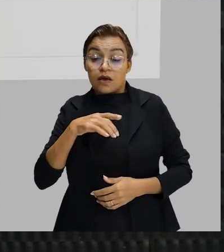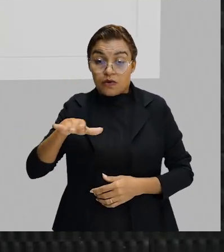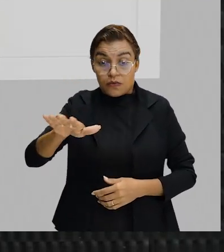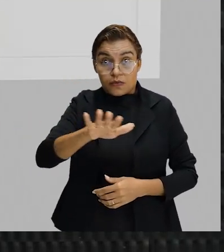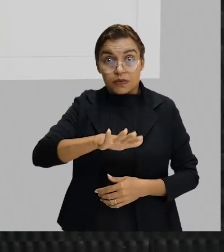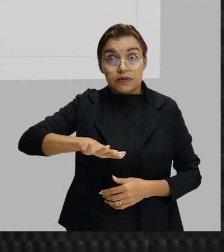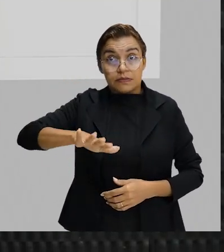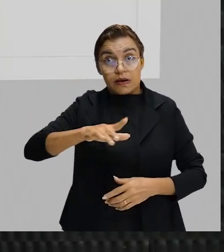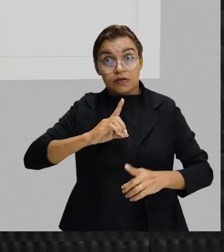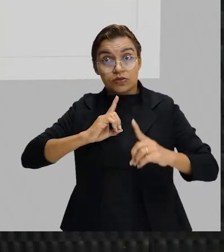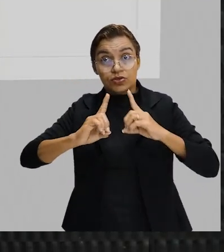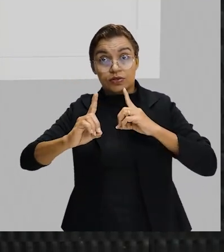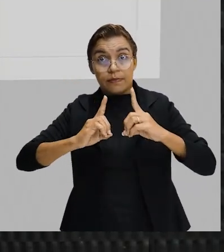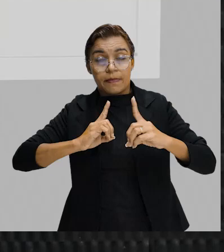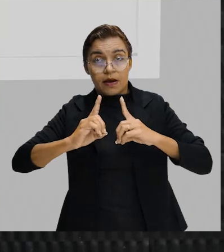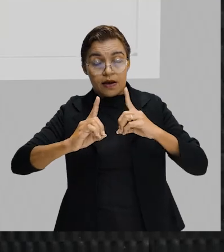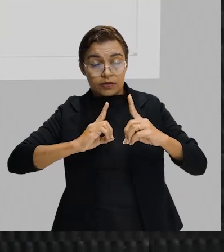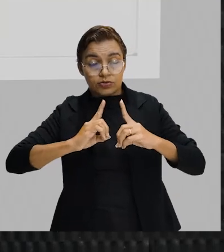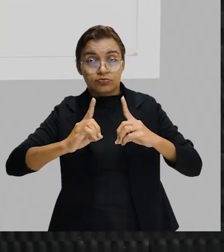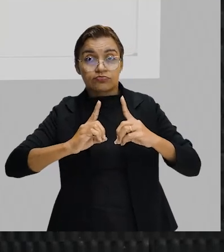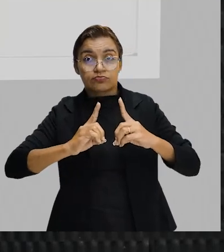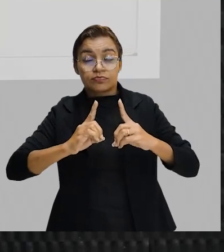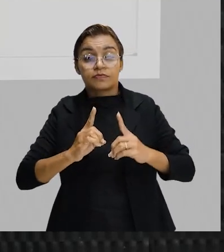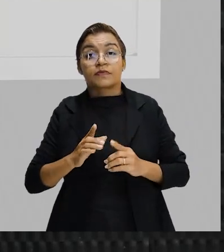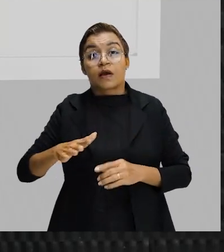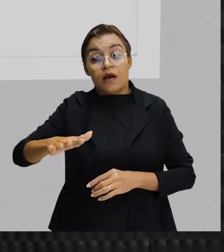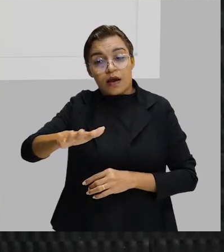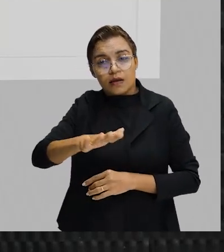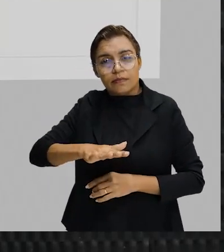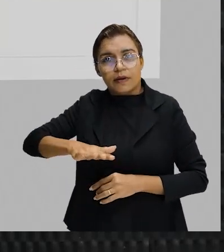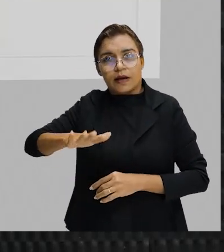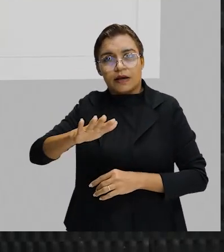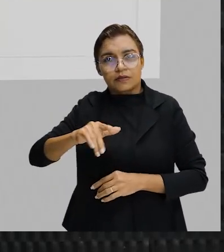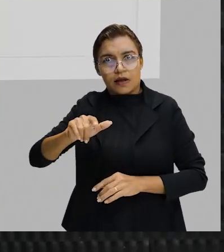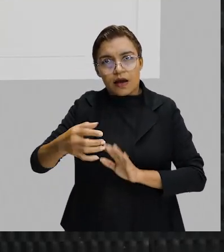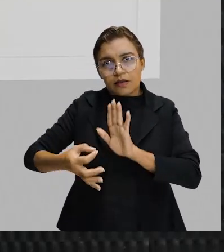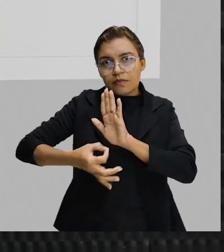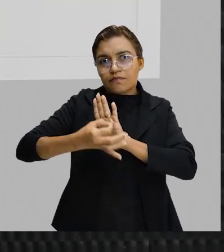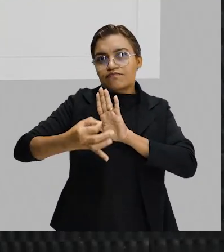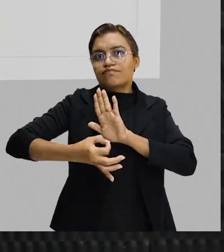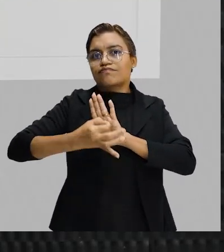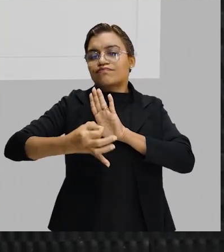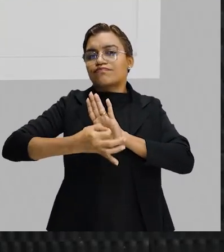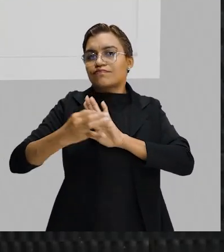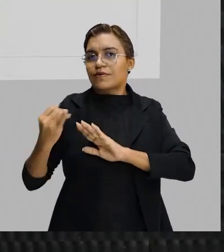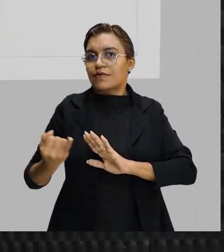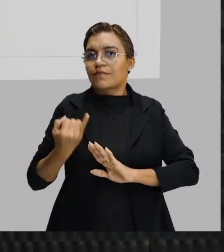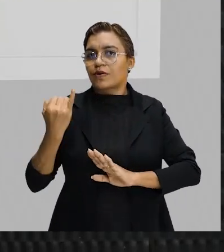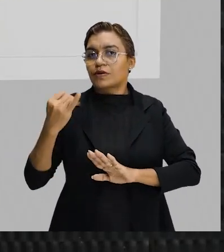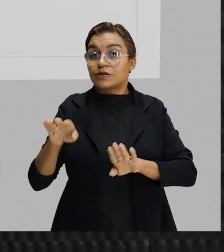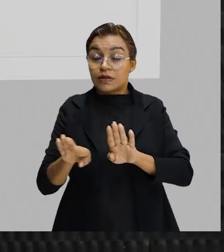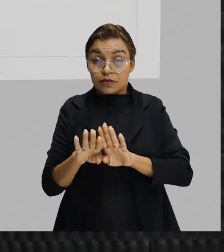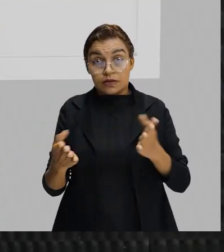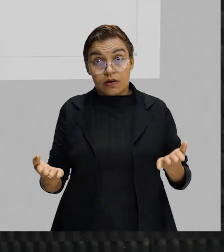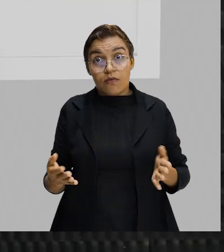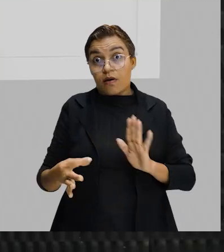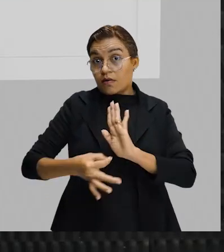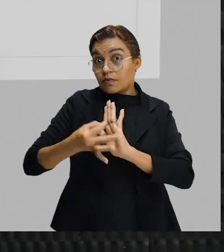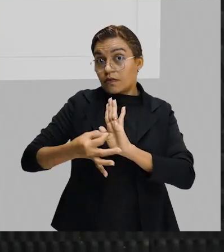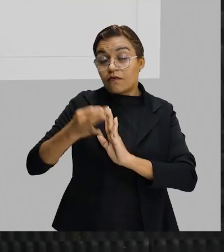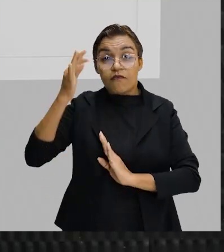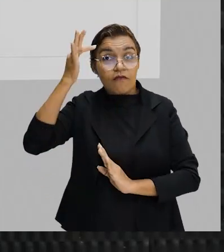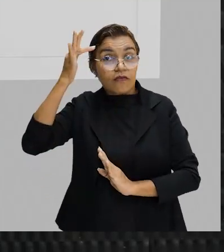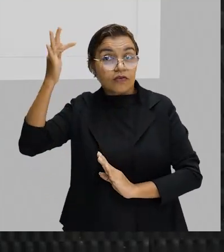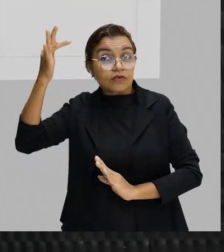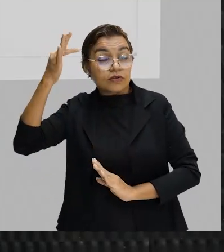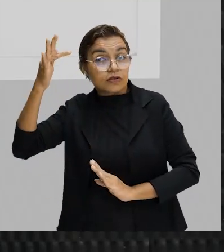de debate preparado, nós temos este espaço onde a argumentação ela é importante e a argumentação filosófica ela é bem